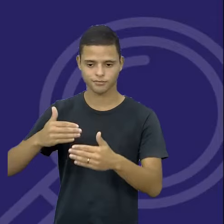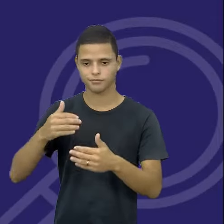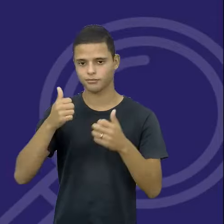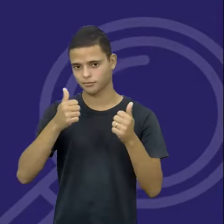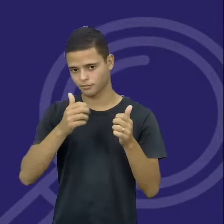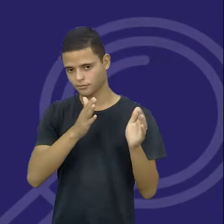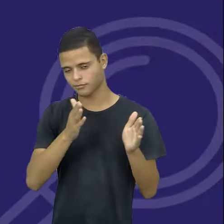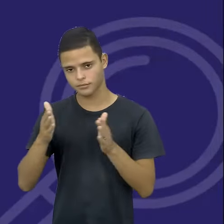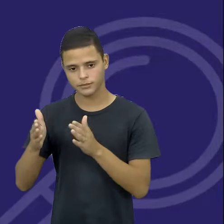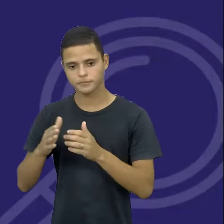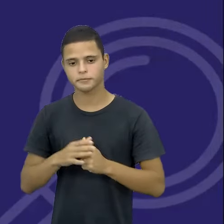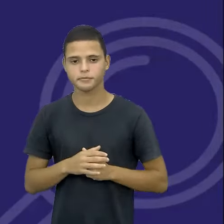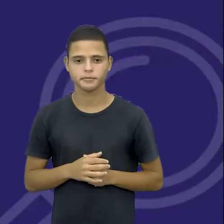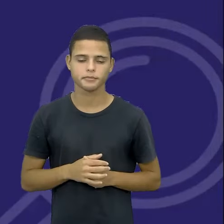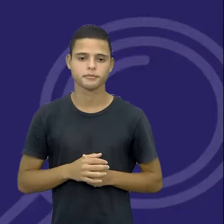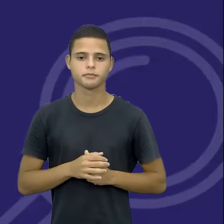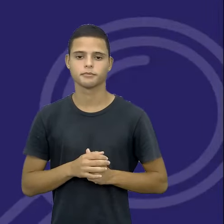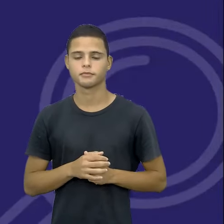dela.